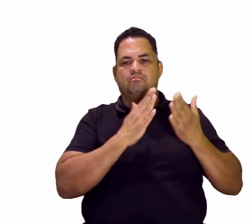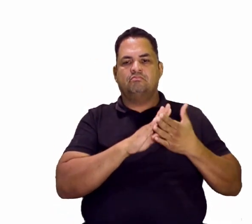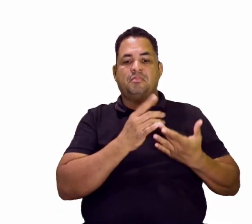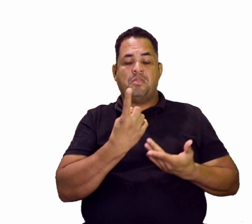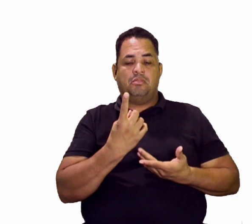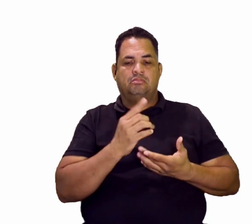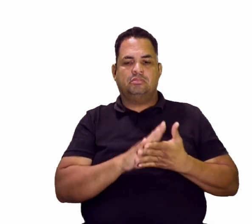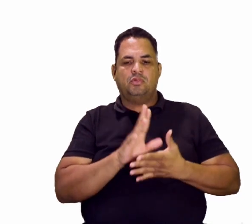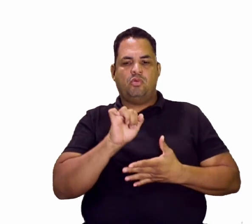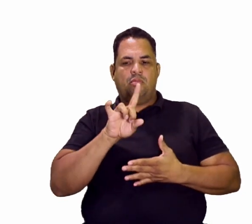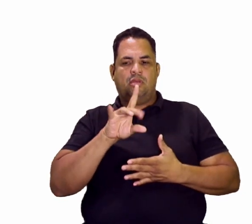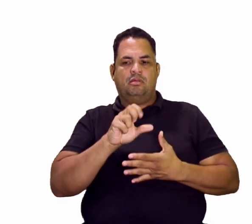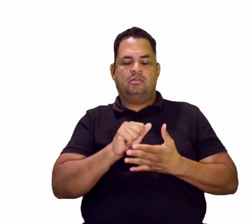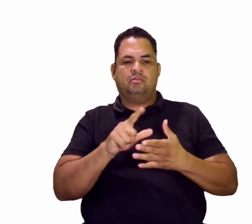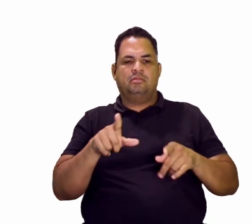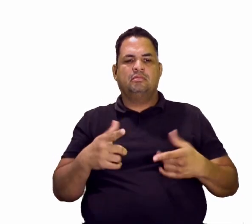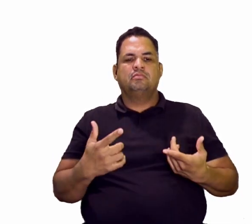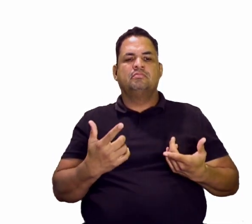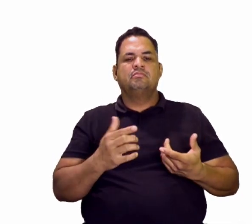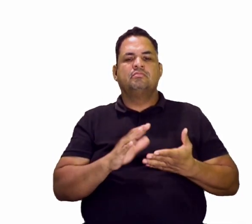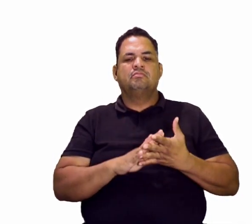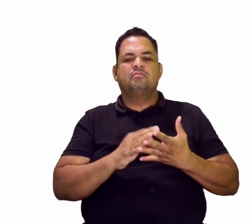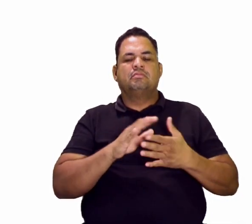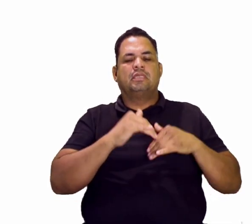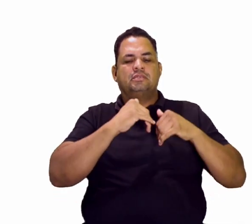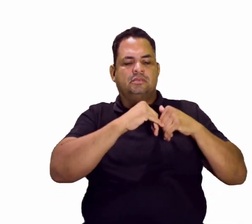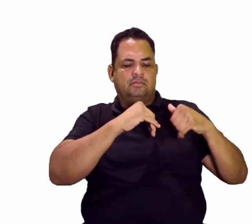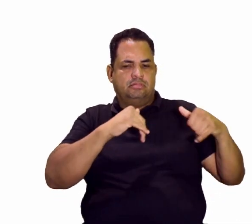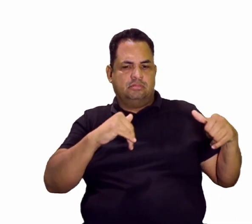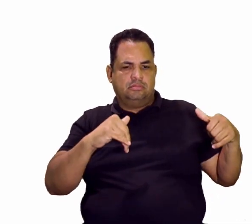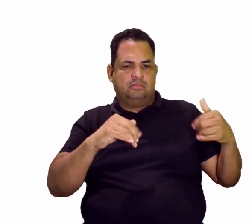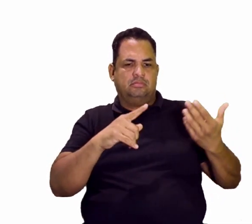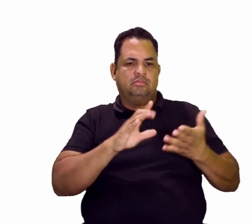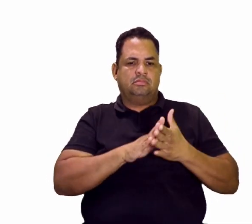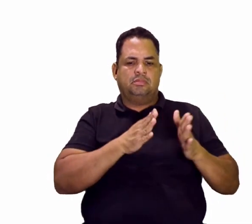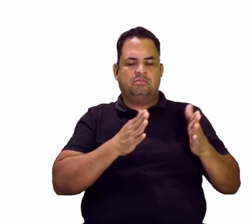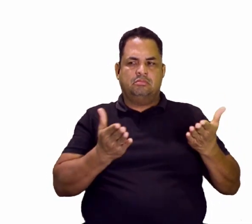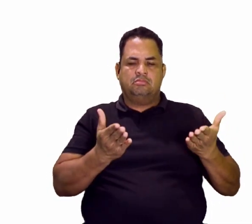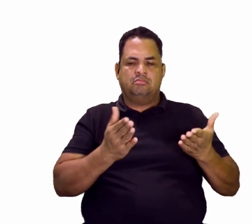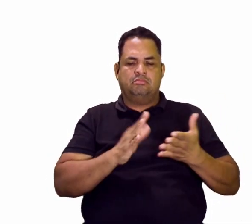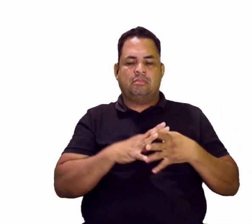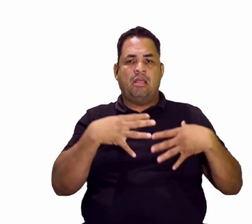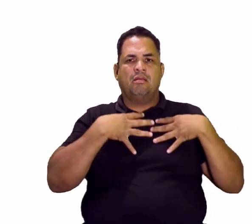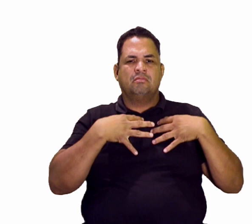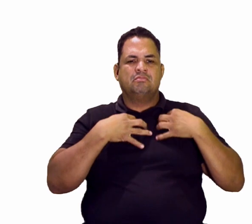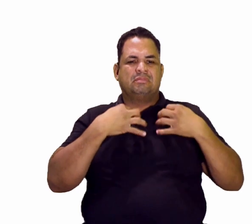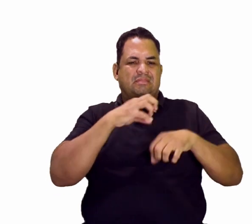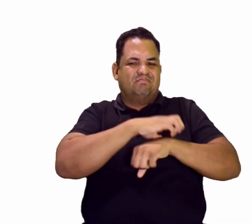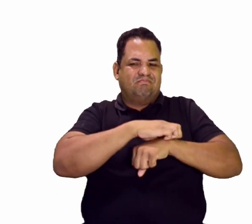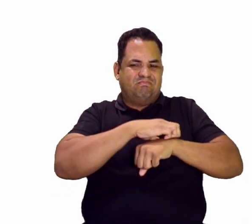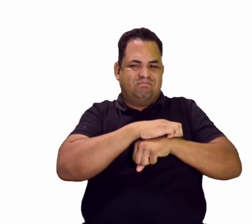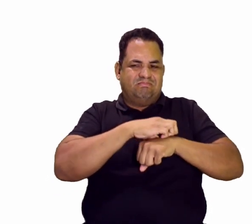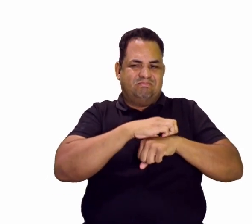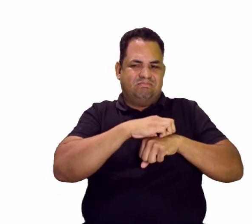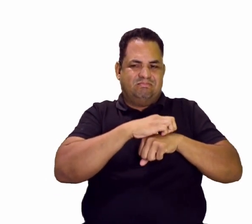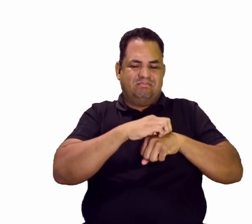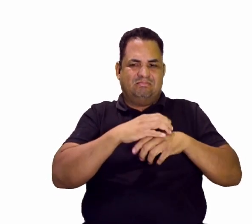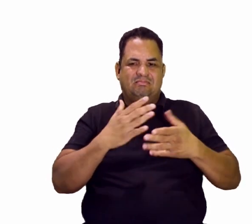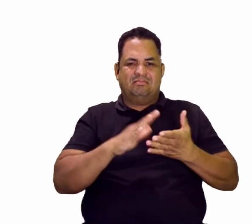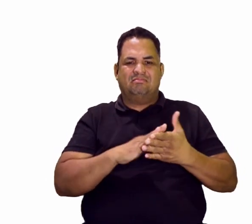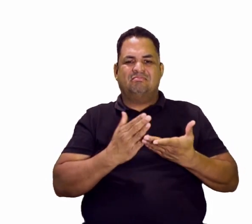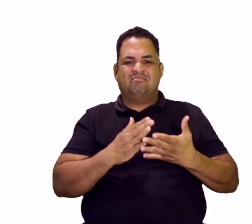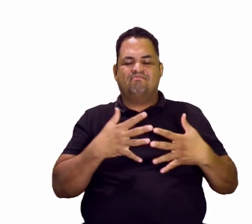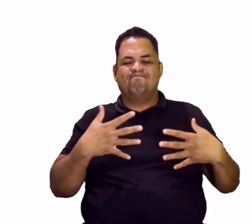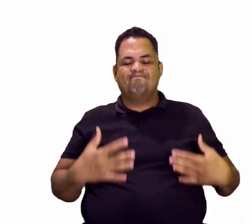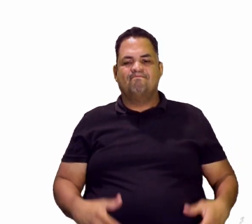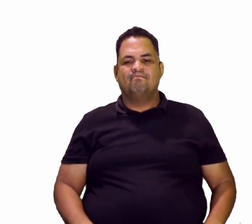eu. E aí, fiquei mesmo isolado, tinha período que me dava tanto calor, tanta coceira que, né, é muito